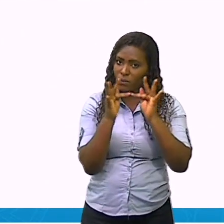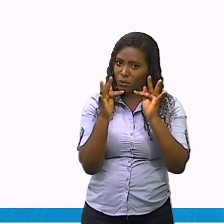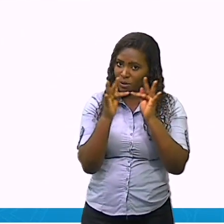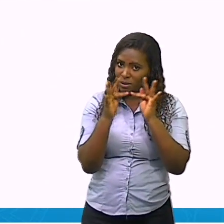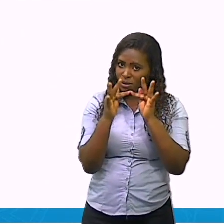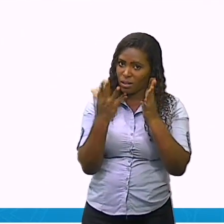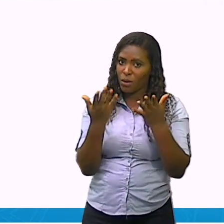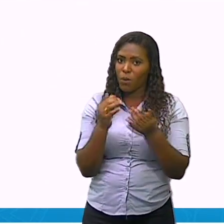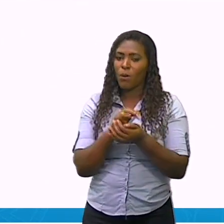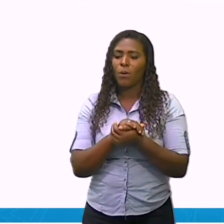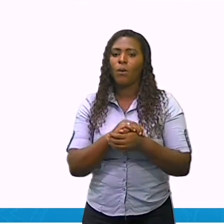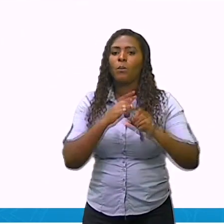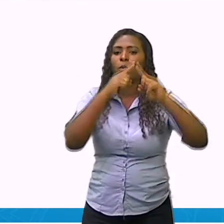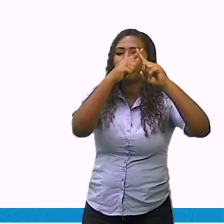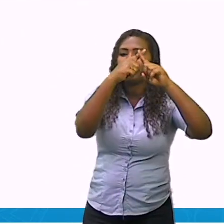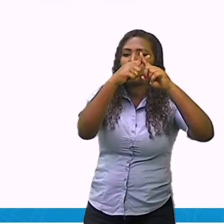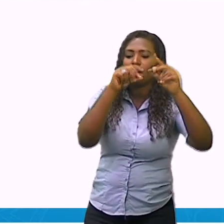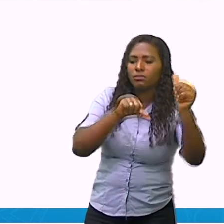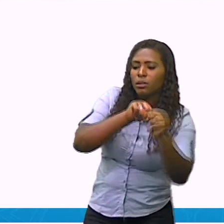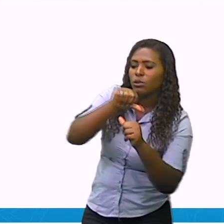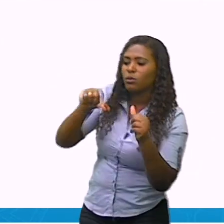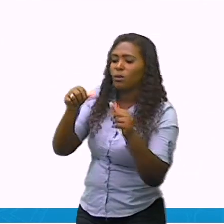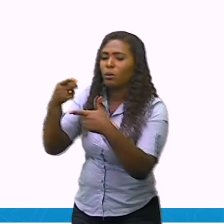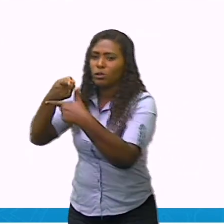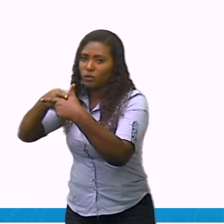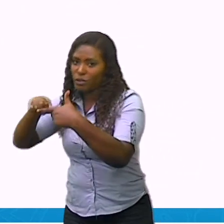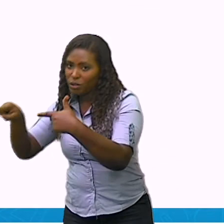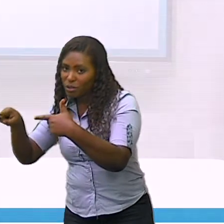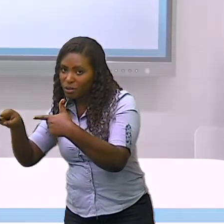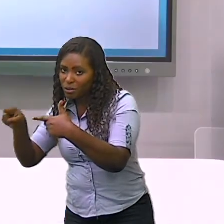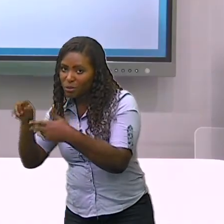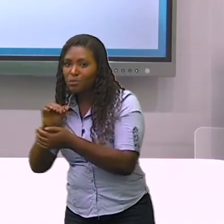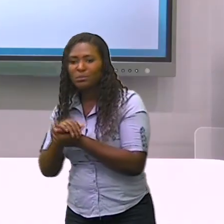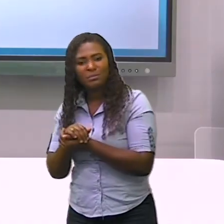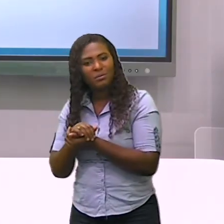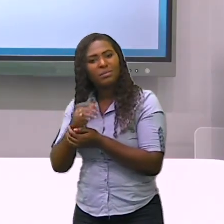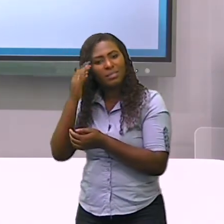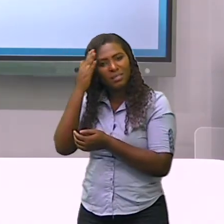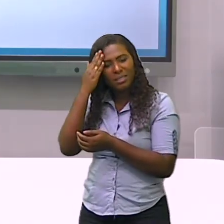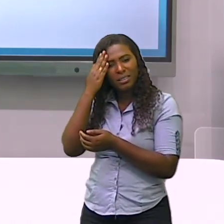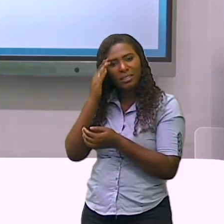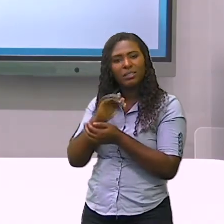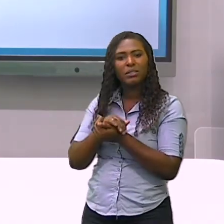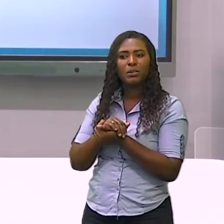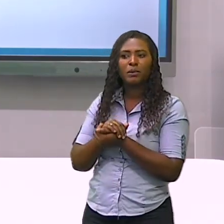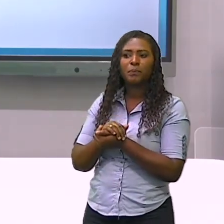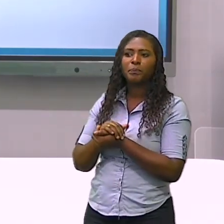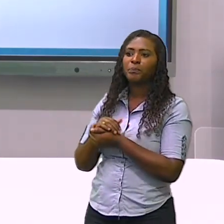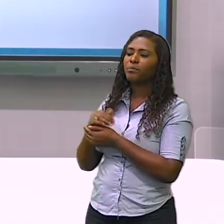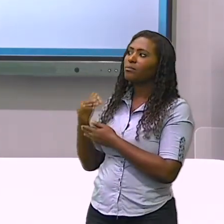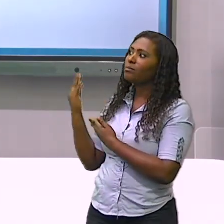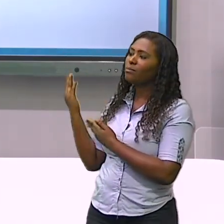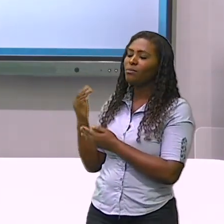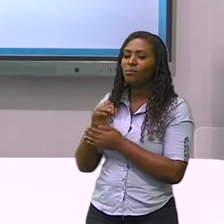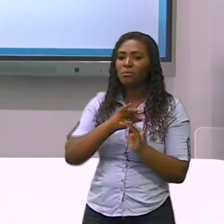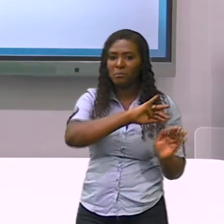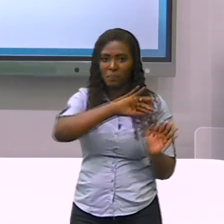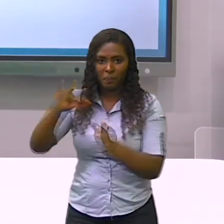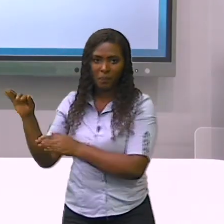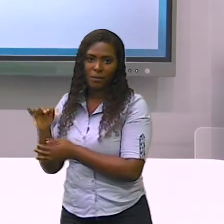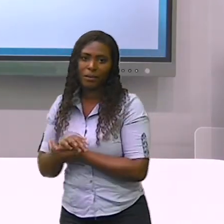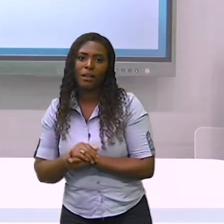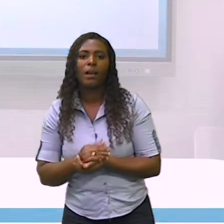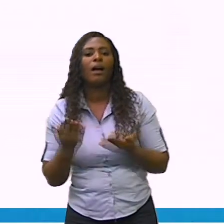passou dividindo, entrou na máquina 6, saiu 12. Certo? Muito bem.